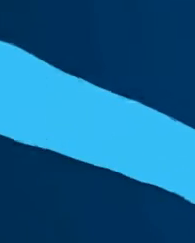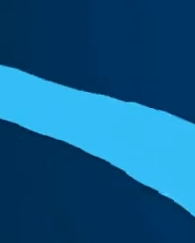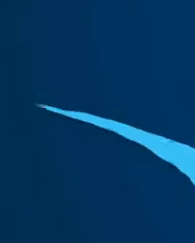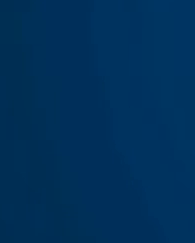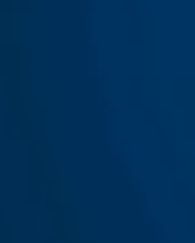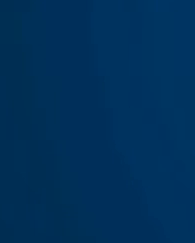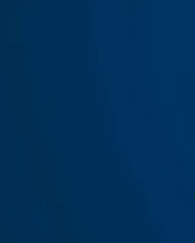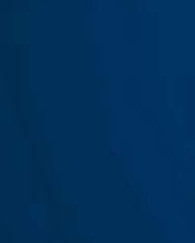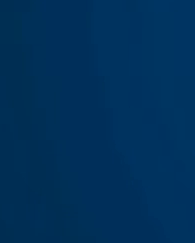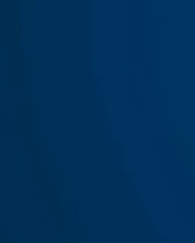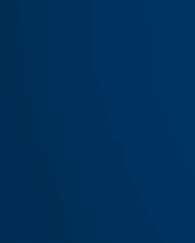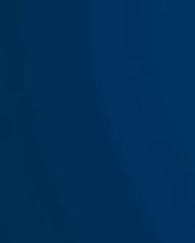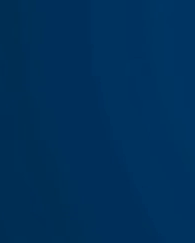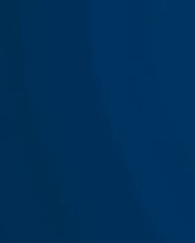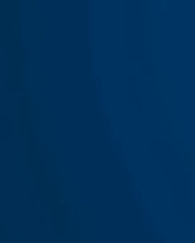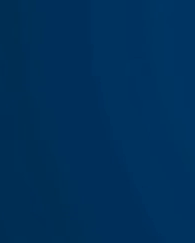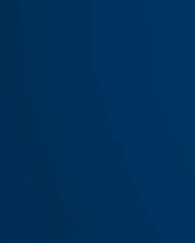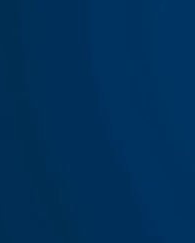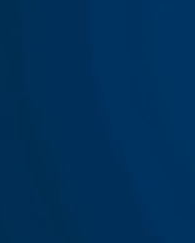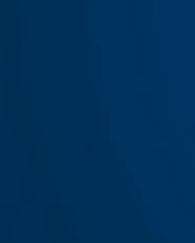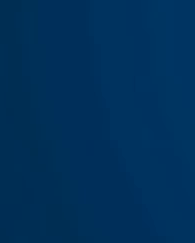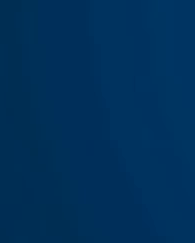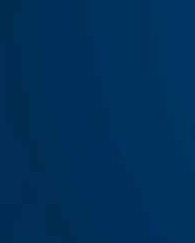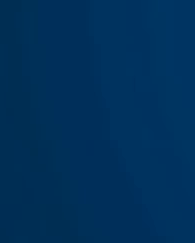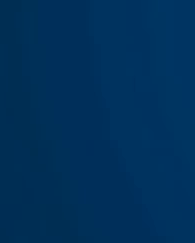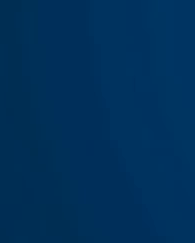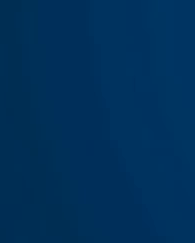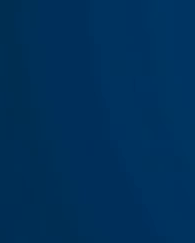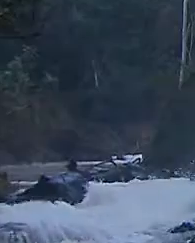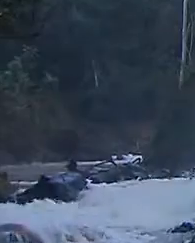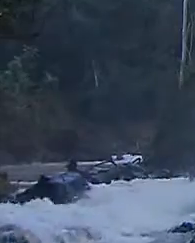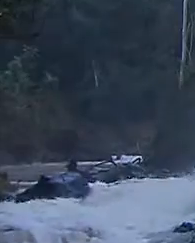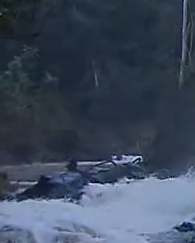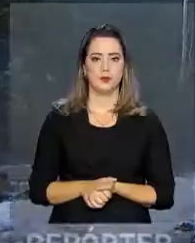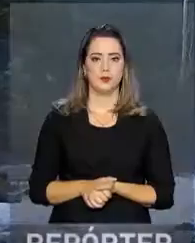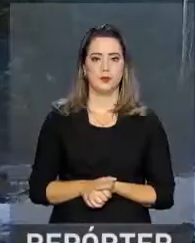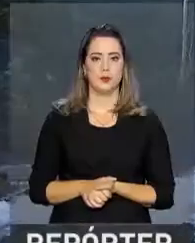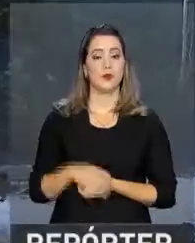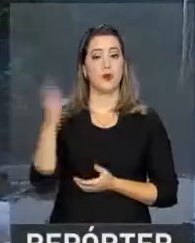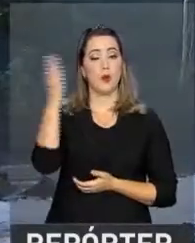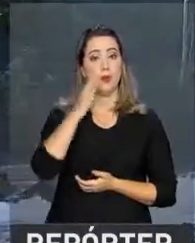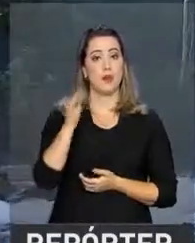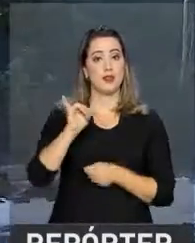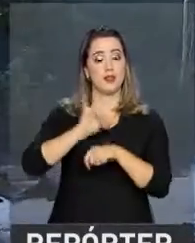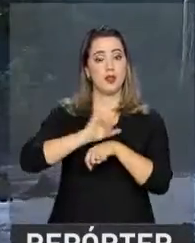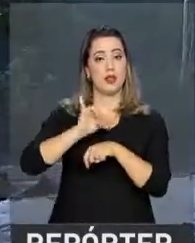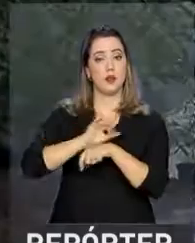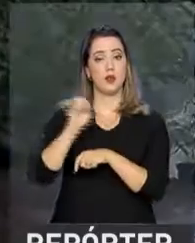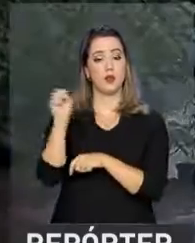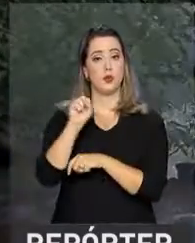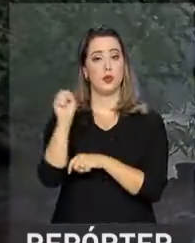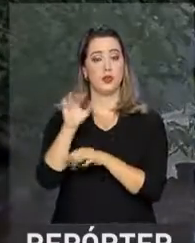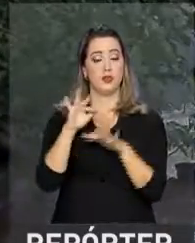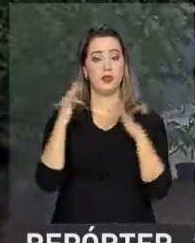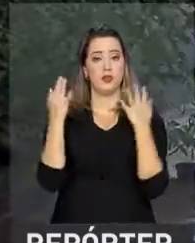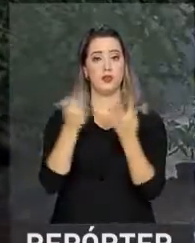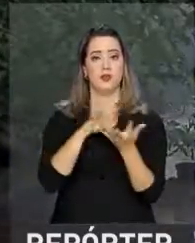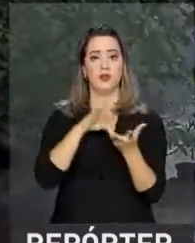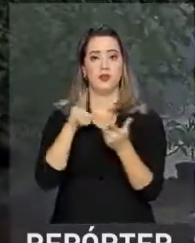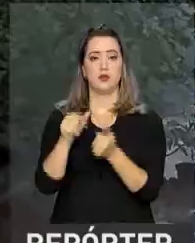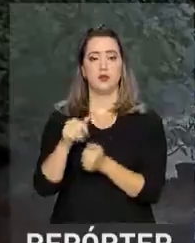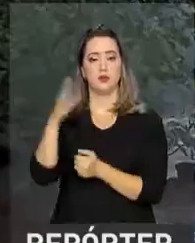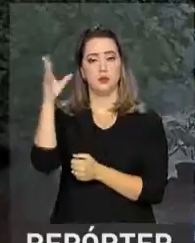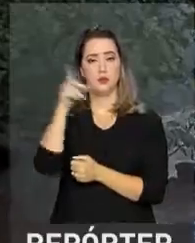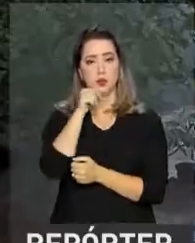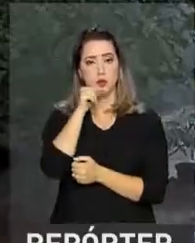Vem aí o 8º Fórum Mundial da Água. O Brasil irá sediar o 8º Fórum Mundial da Água, que será